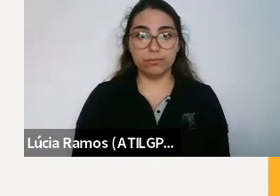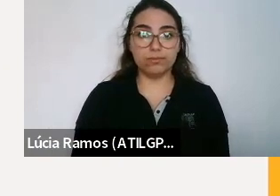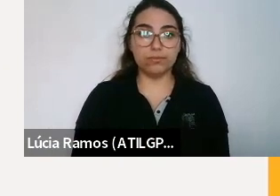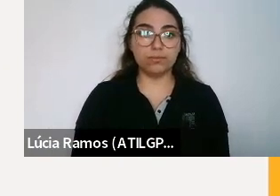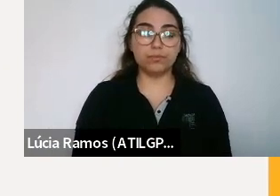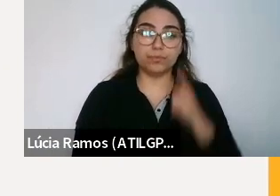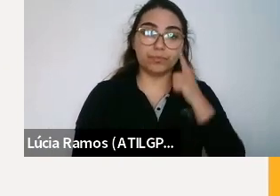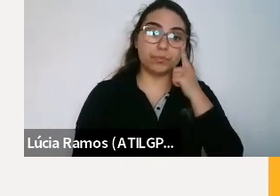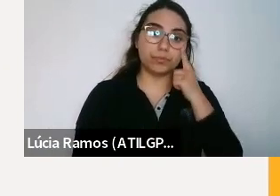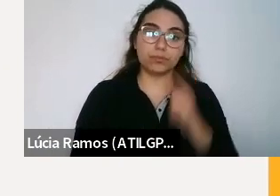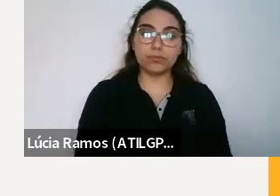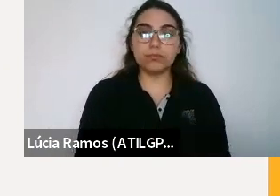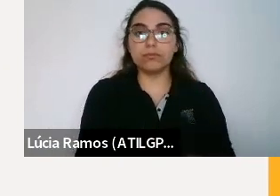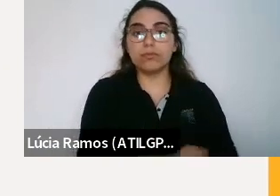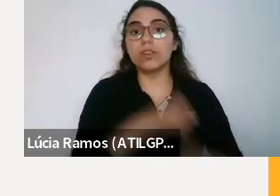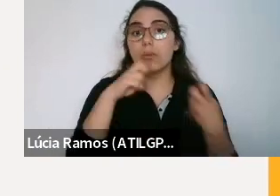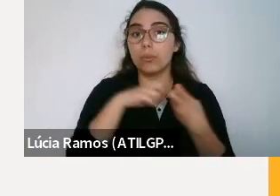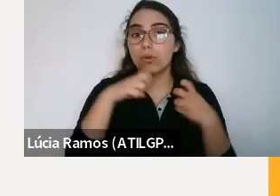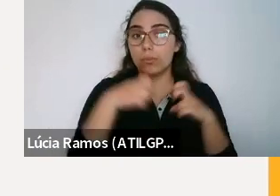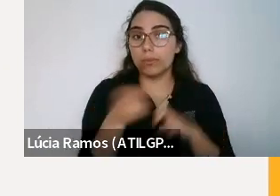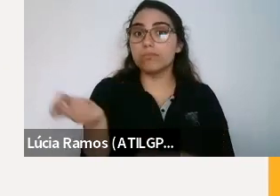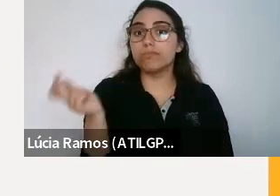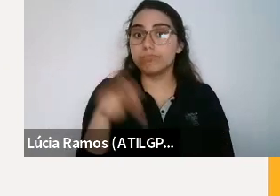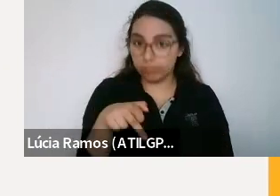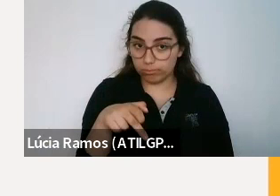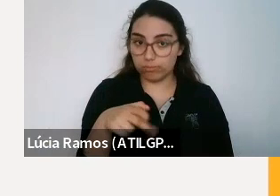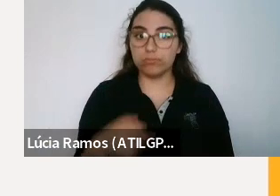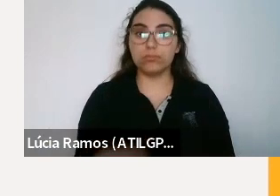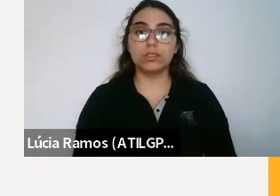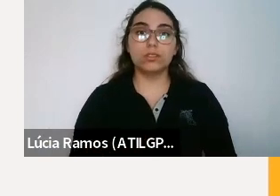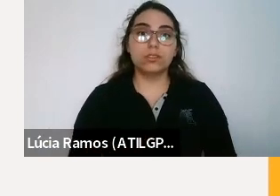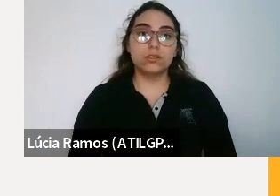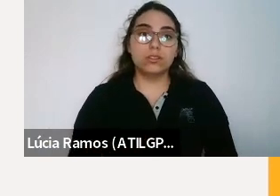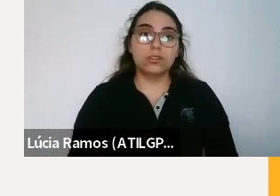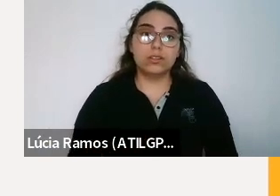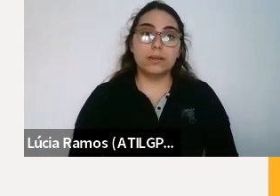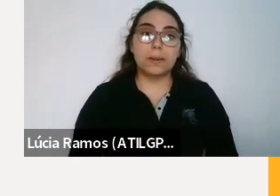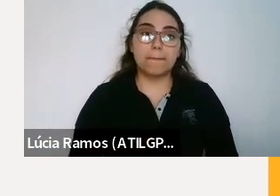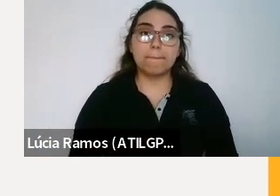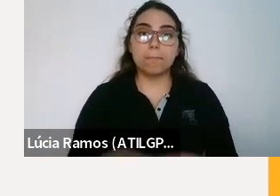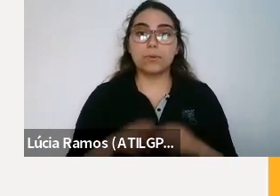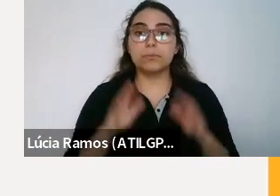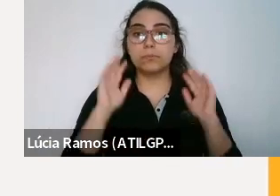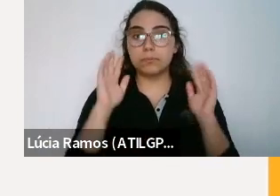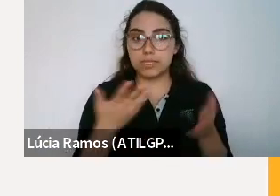A documentação de incidentes deve ser sempre feita, não é? Através da gravação de uma página em formato